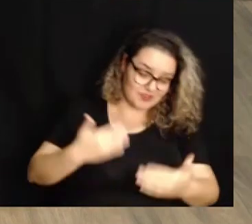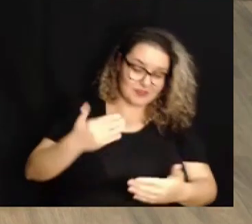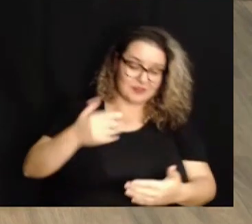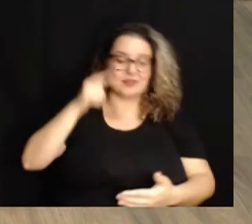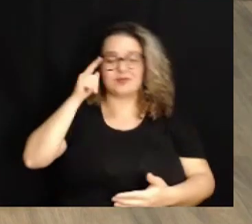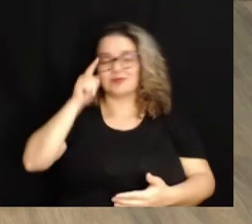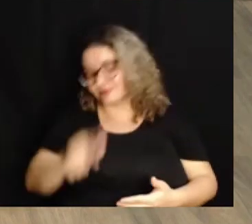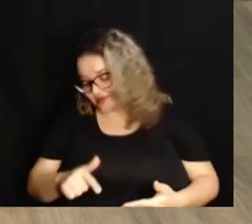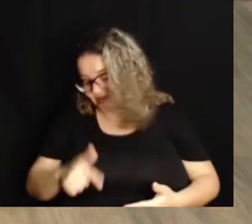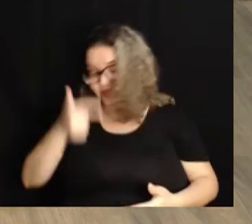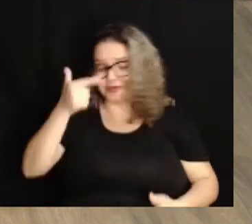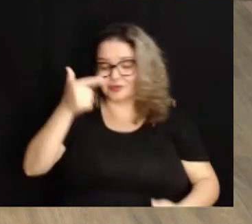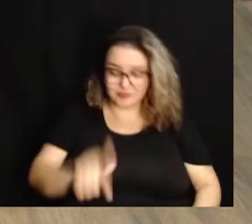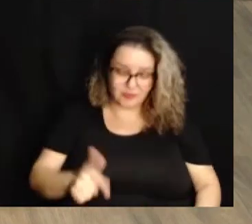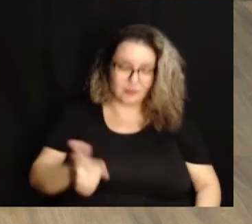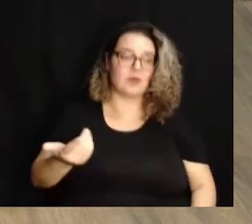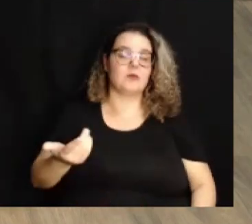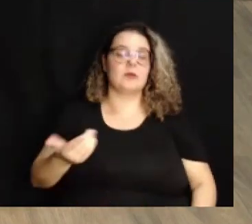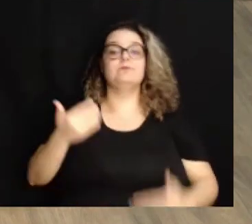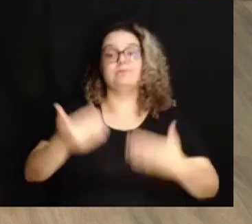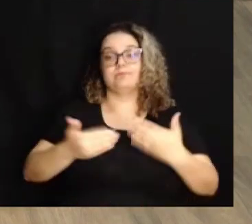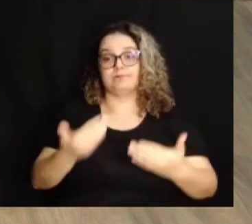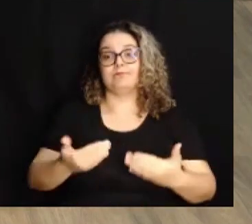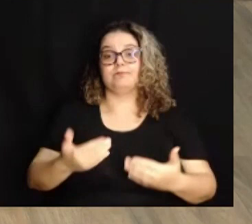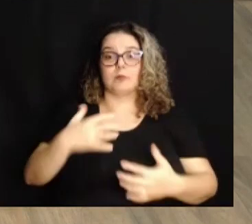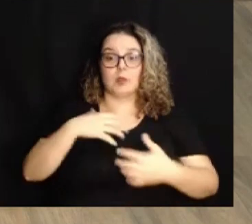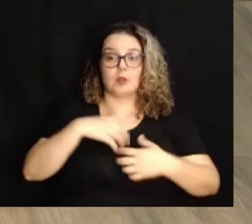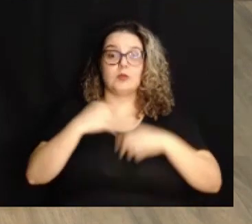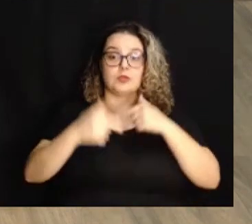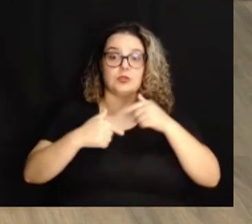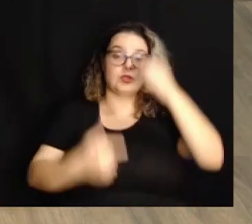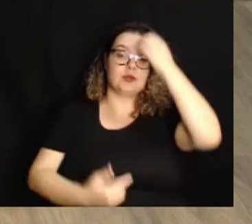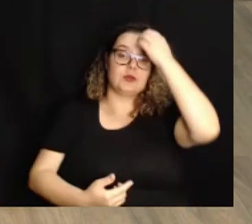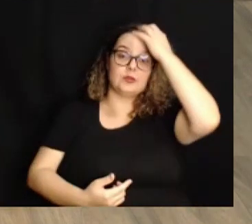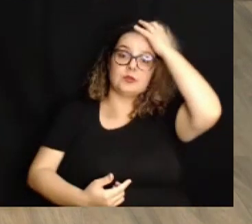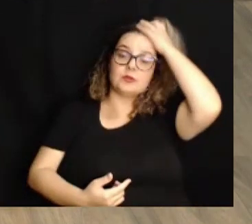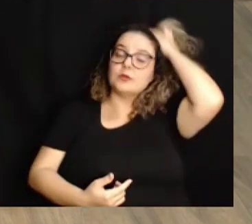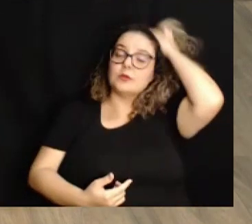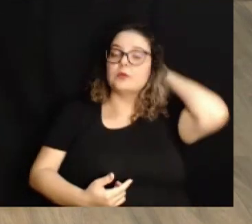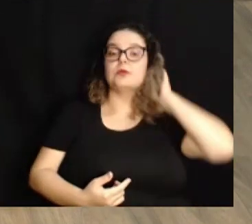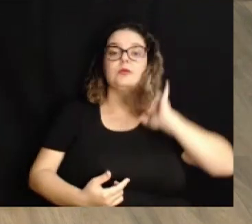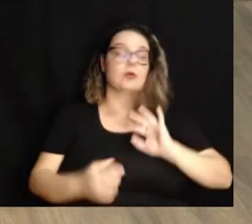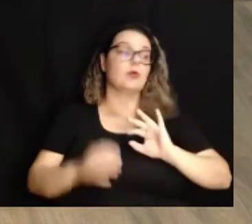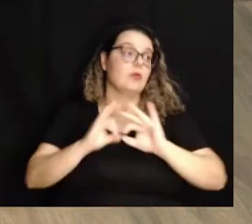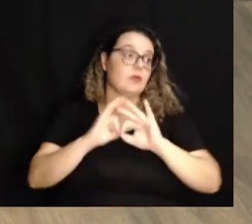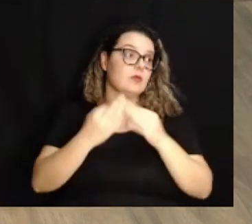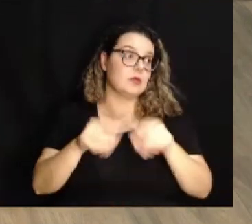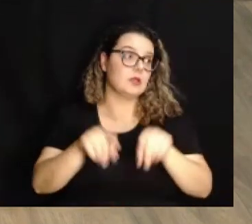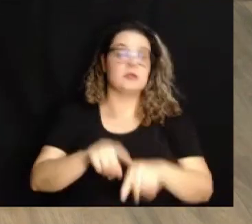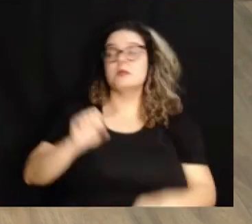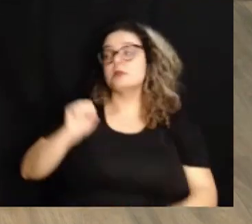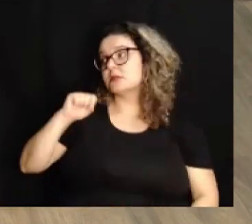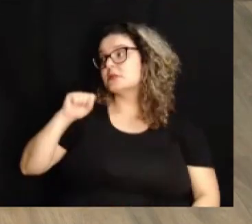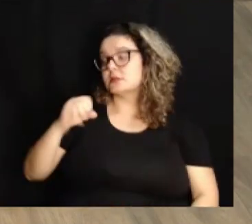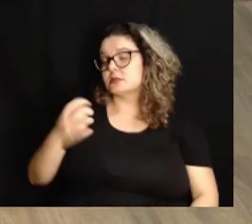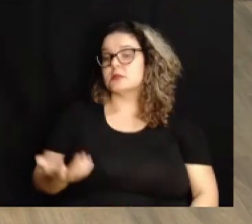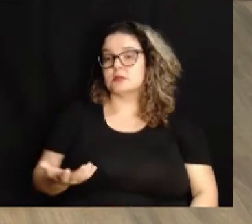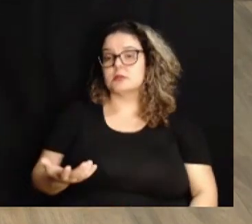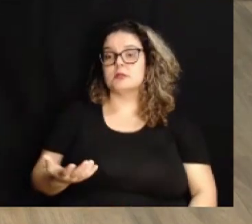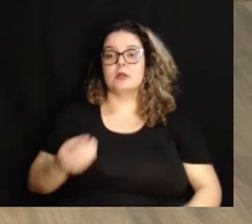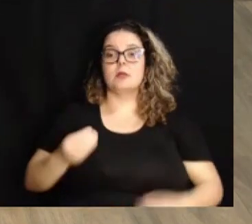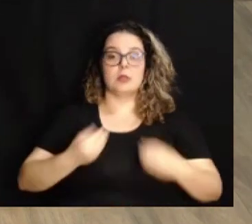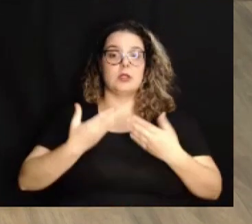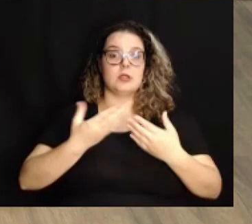Então, é uma questão assim de a gente trabalhar também com famílias, né? Para poder dar aí um suporte para que